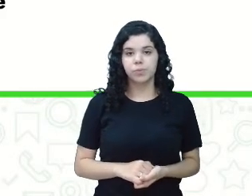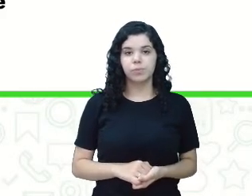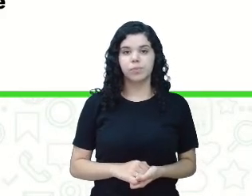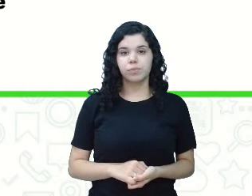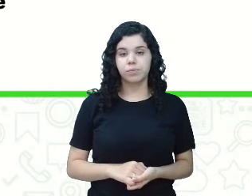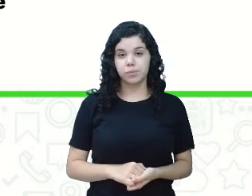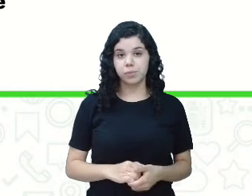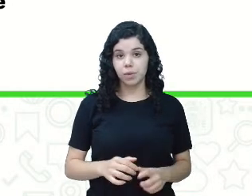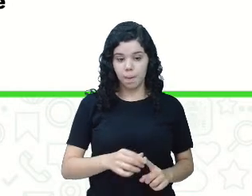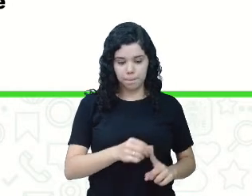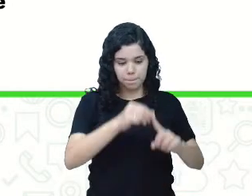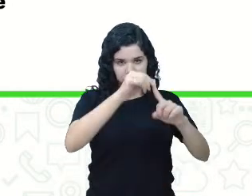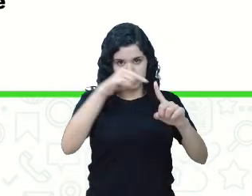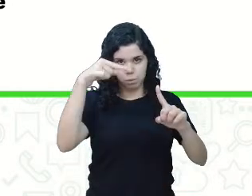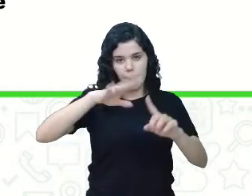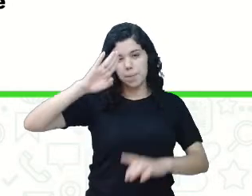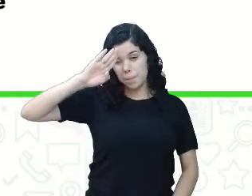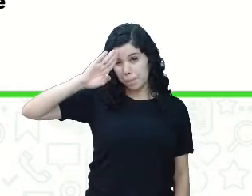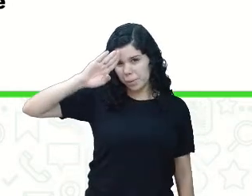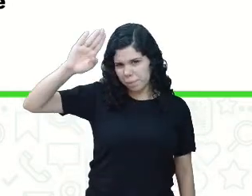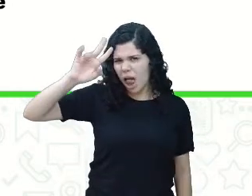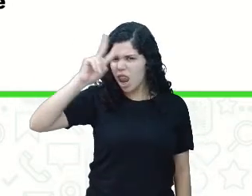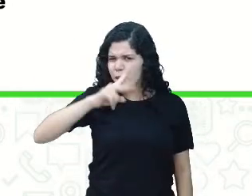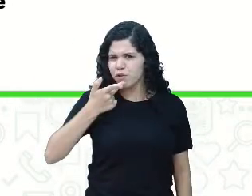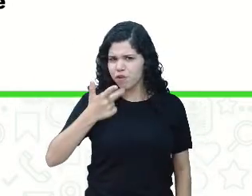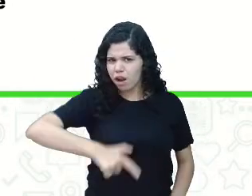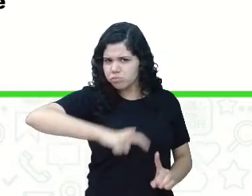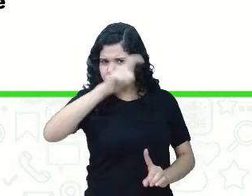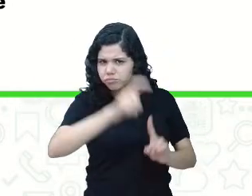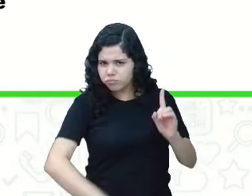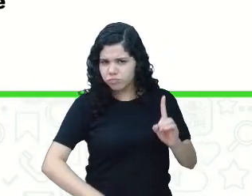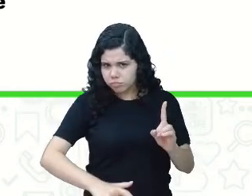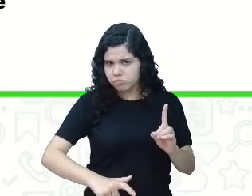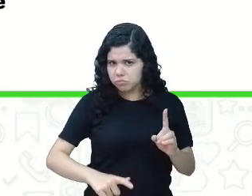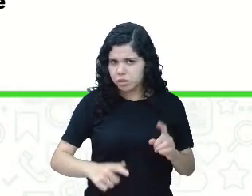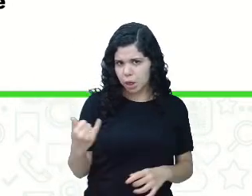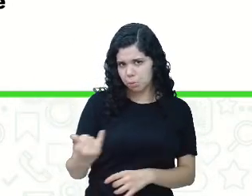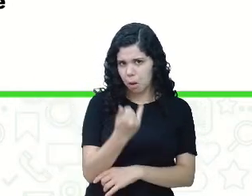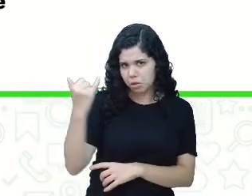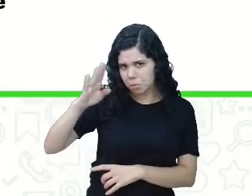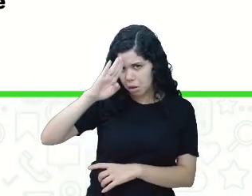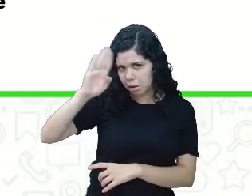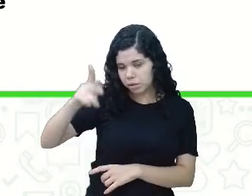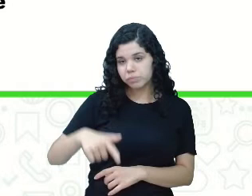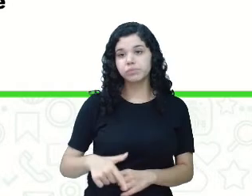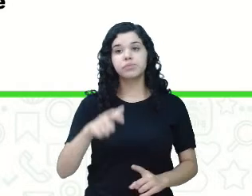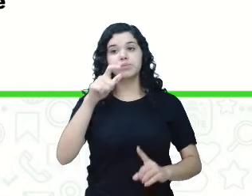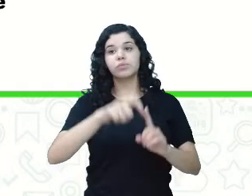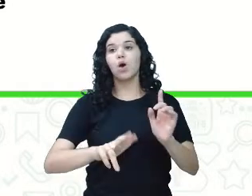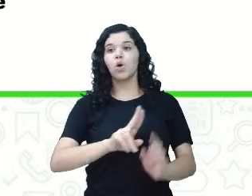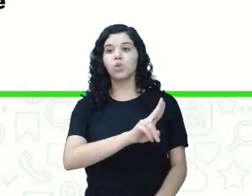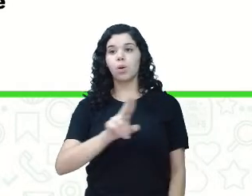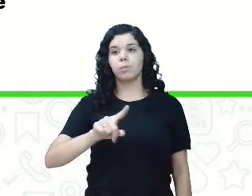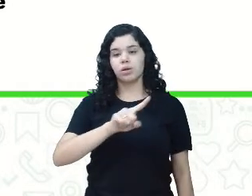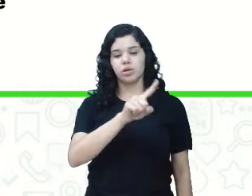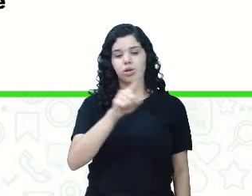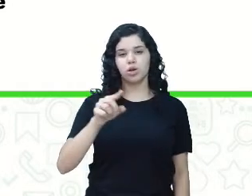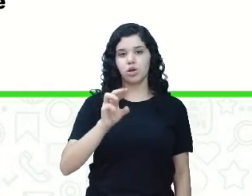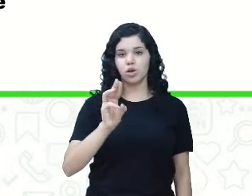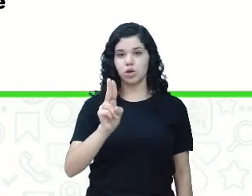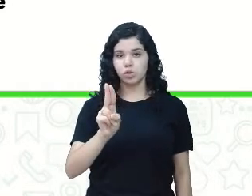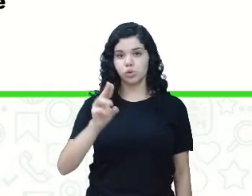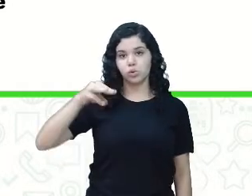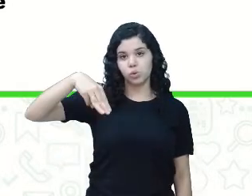Principal líder, lembra que eu falei de um personagem que iria aparecer muito importante e influente? Foi Zumbi do Palmares,